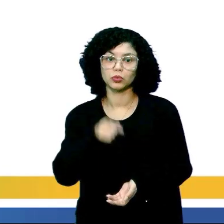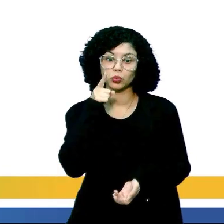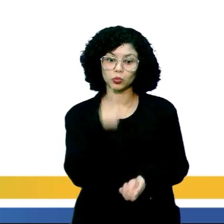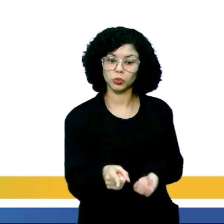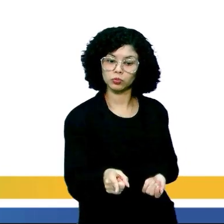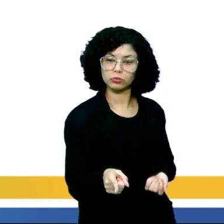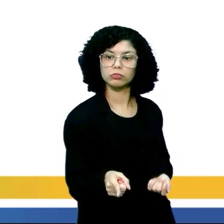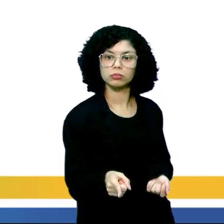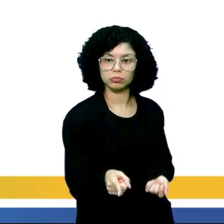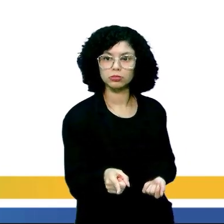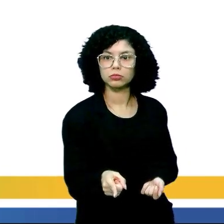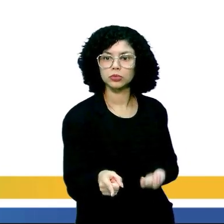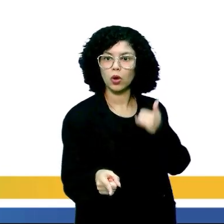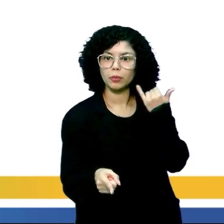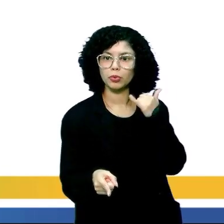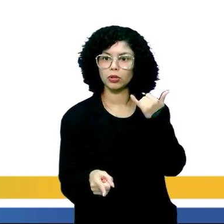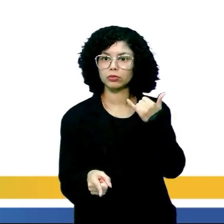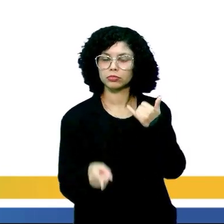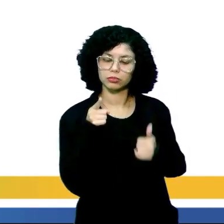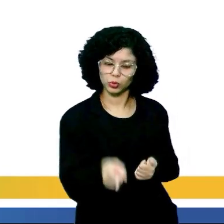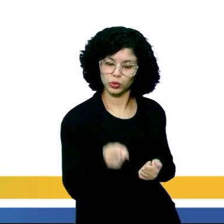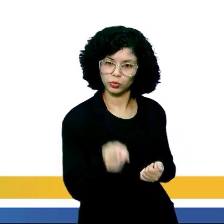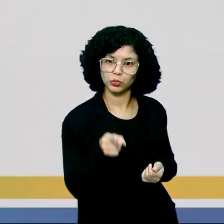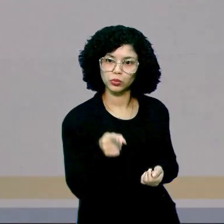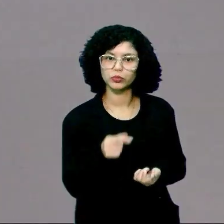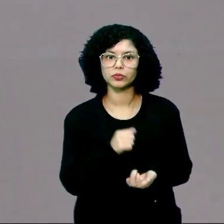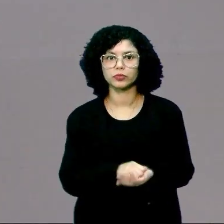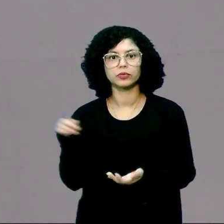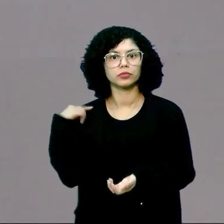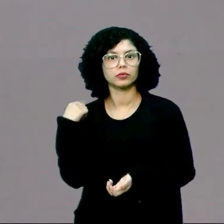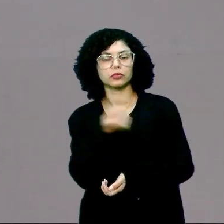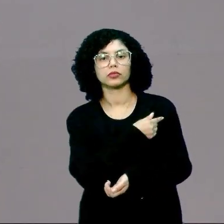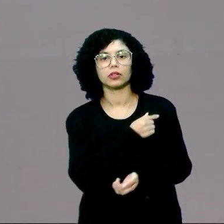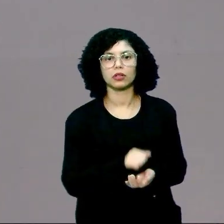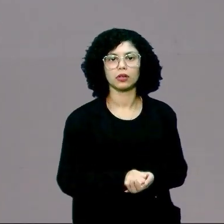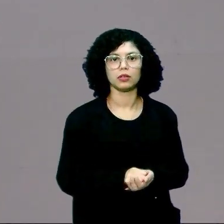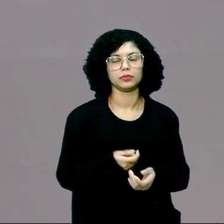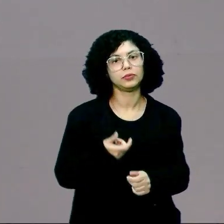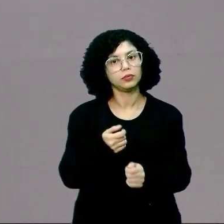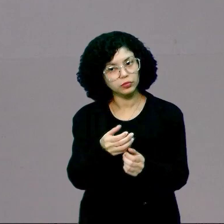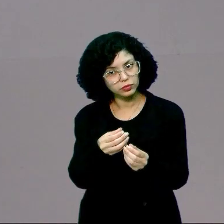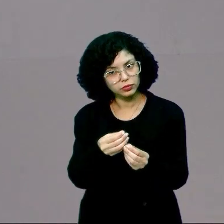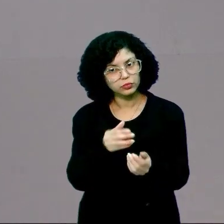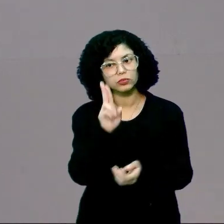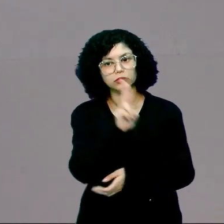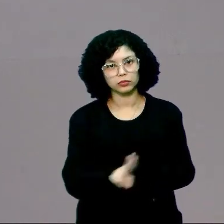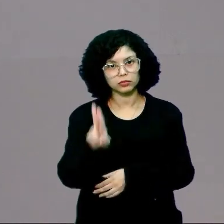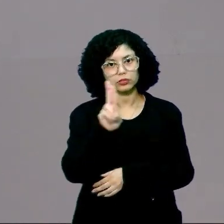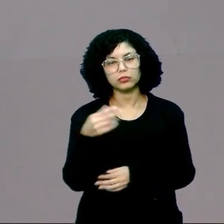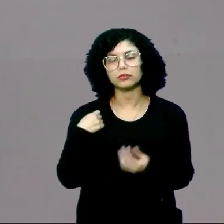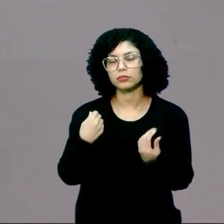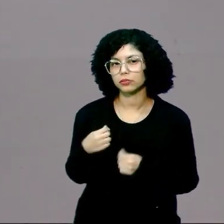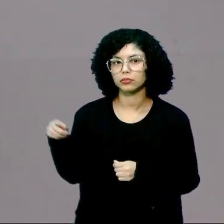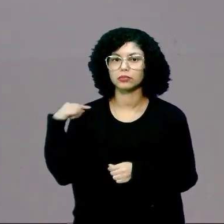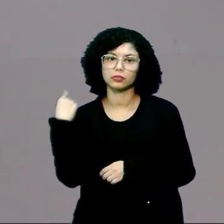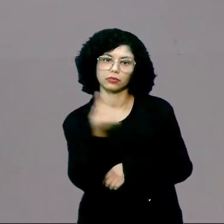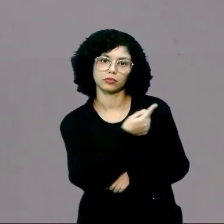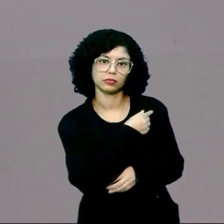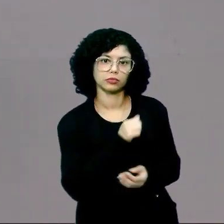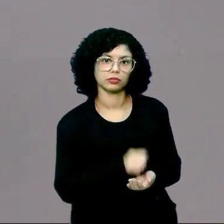dominar o celular. O celular é um objeto tecnológico, né? E nós que o manipulamos. Então é a gente que